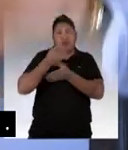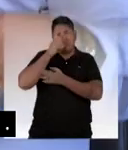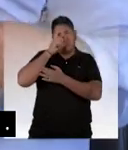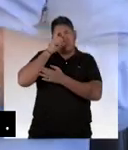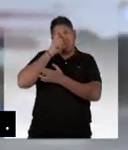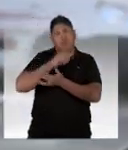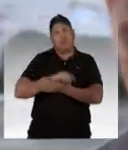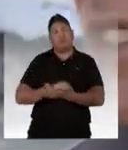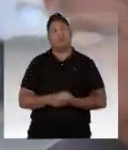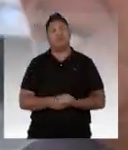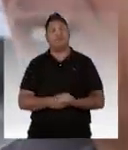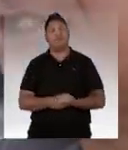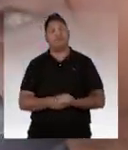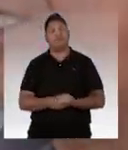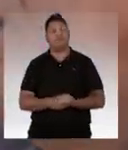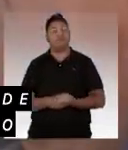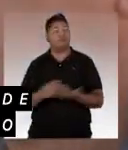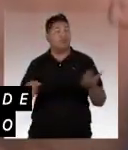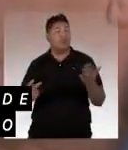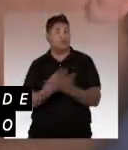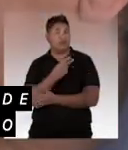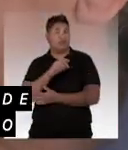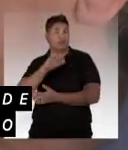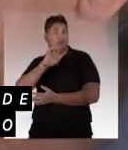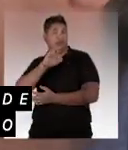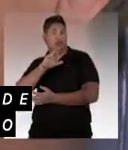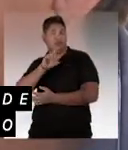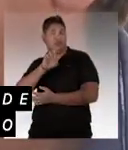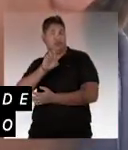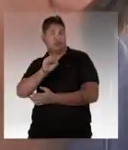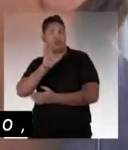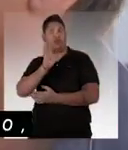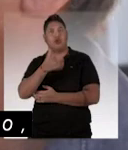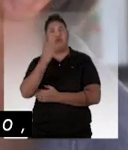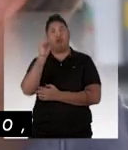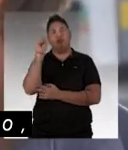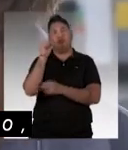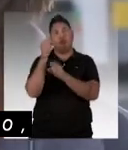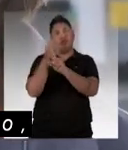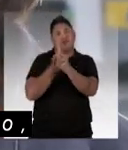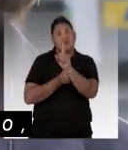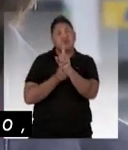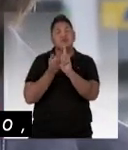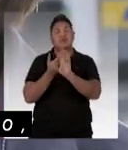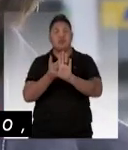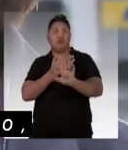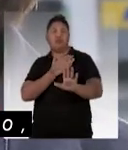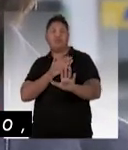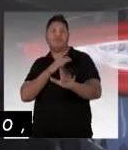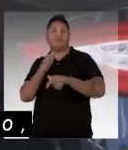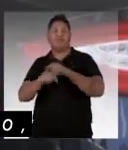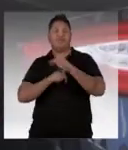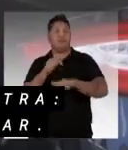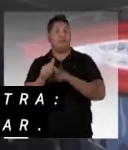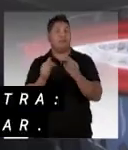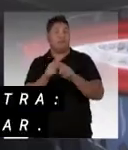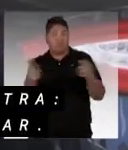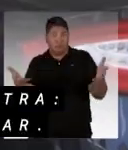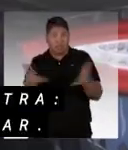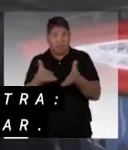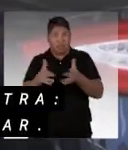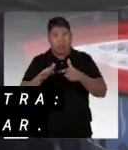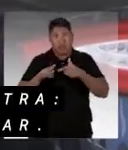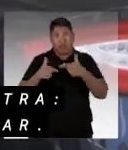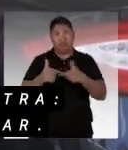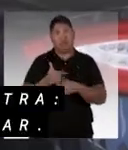no dia a dia. No caso de Eudes, já são 8 meses longe das bombas e do benzeno. Mas agora,